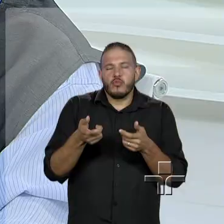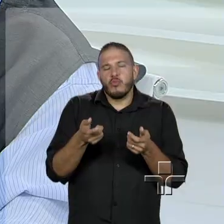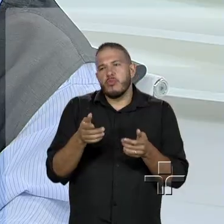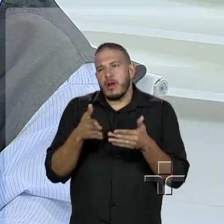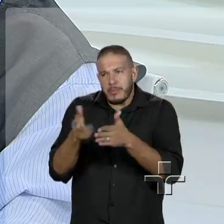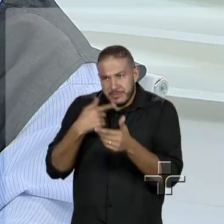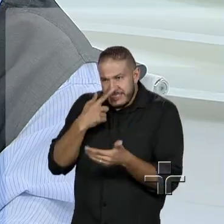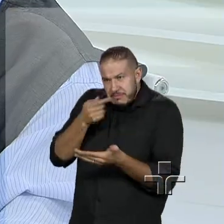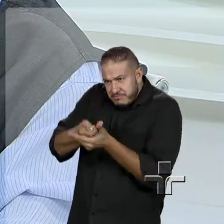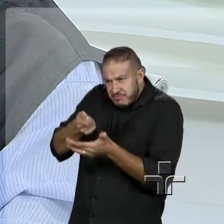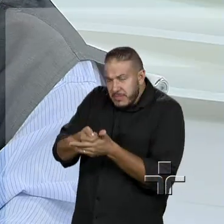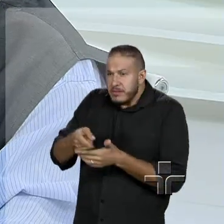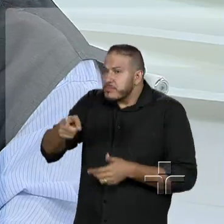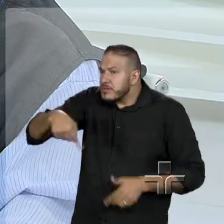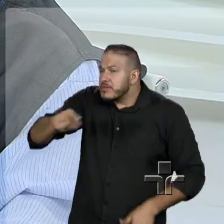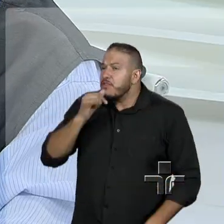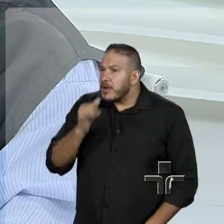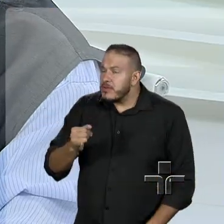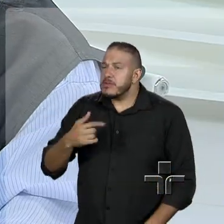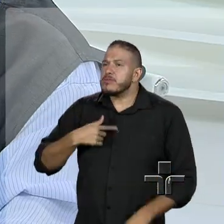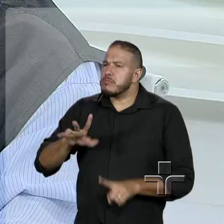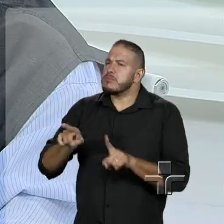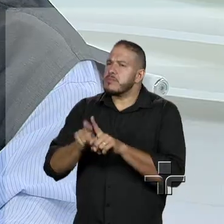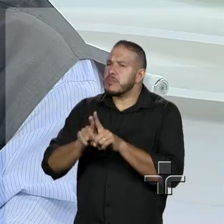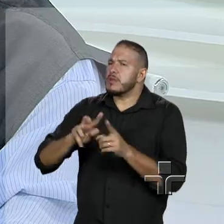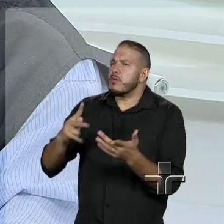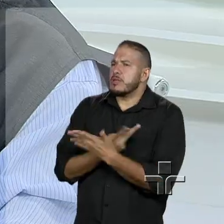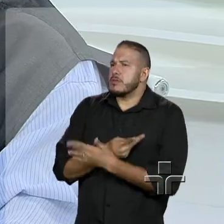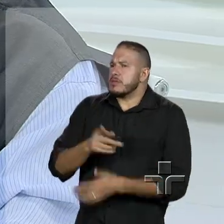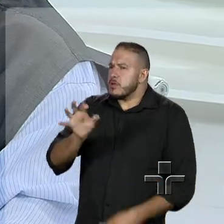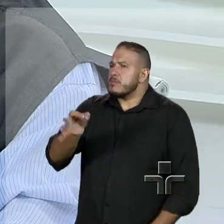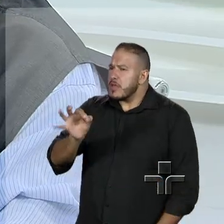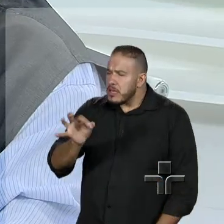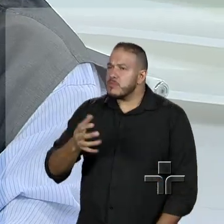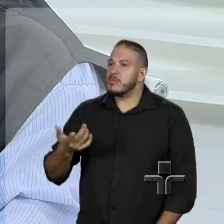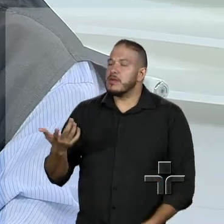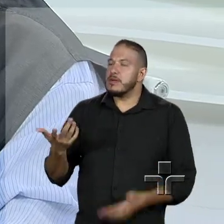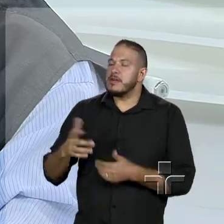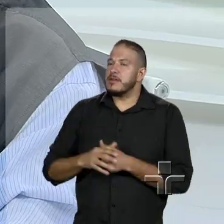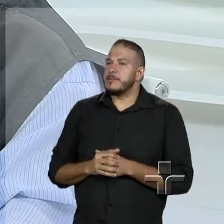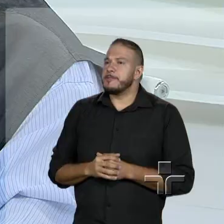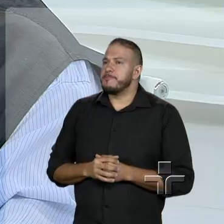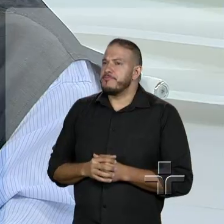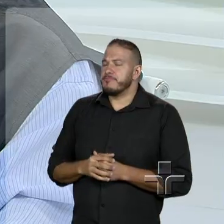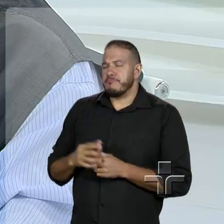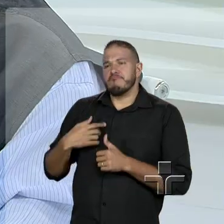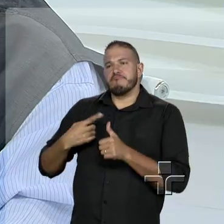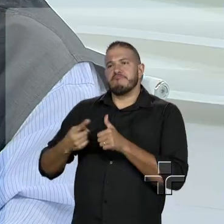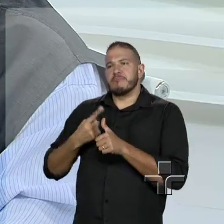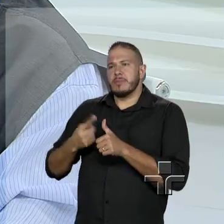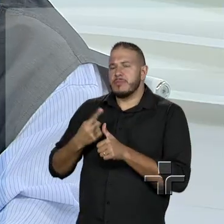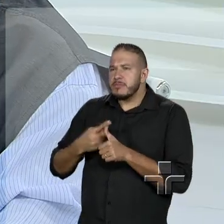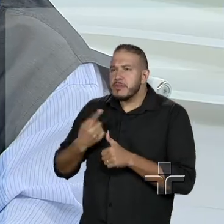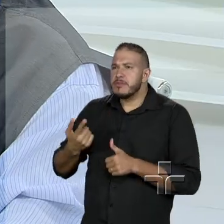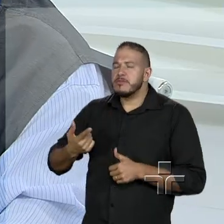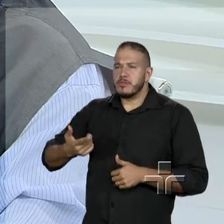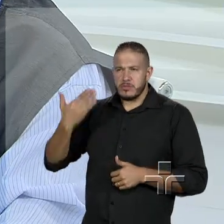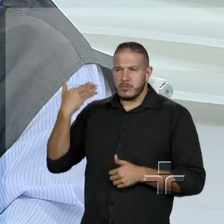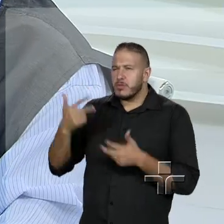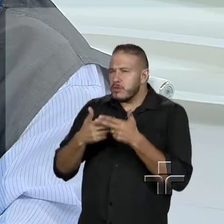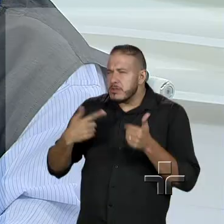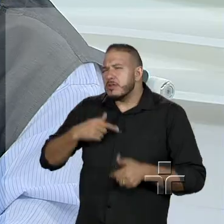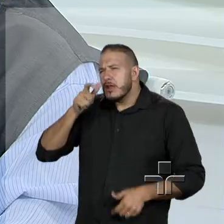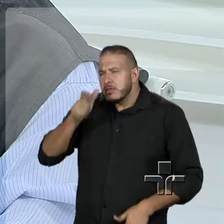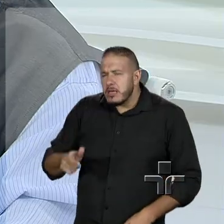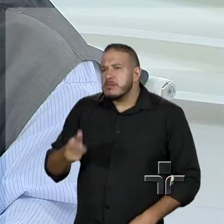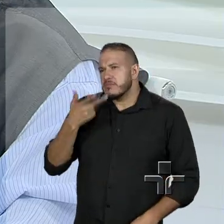o endurecimento do regime, de novo, aconteceu mesmo, porque o processo... Primeiro, aqui é uma coisa muito interessante, Sérgio, que você está